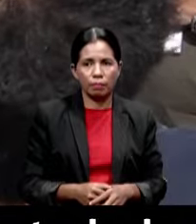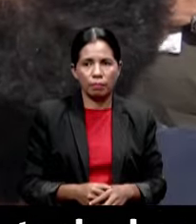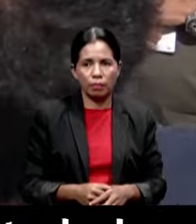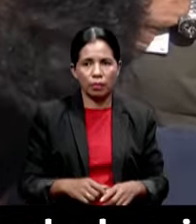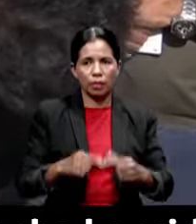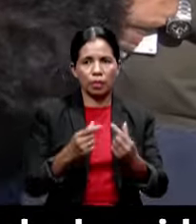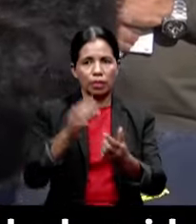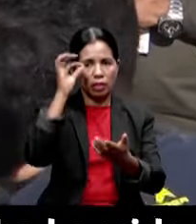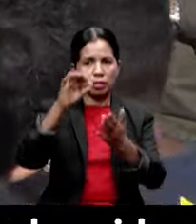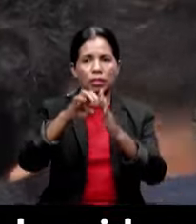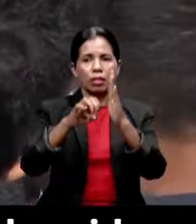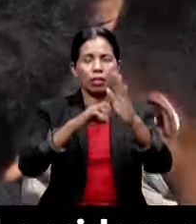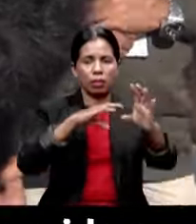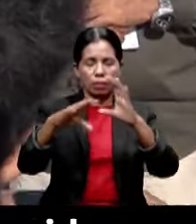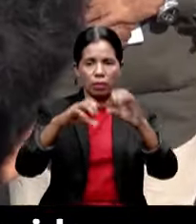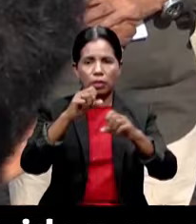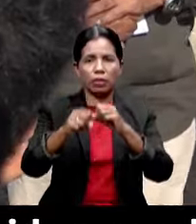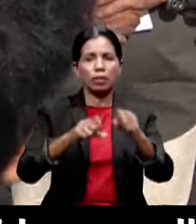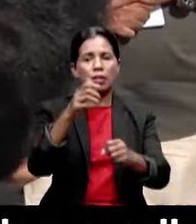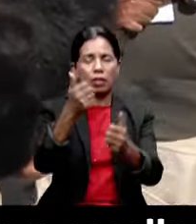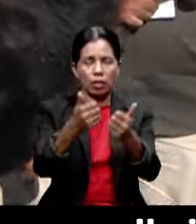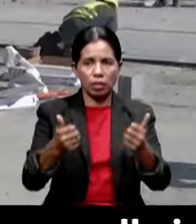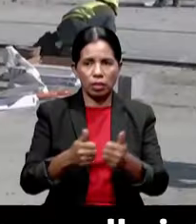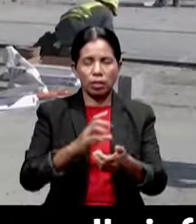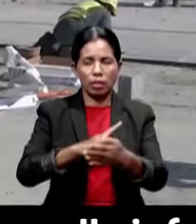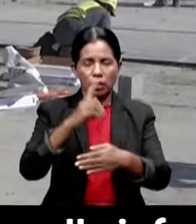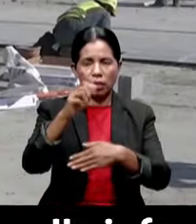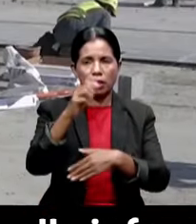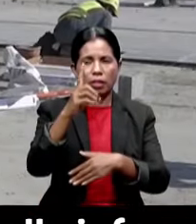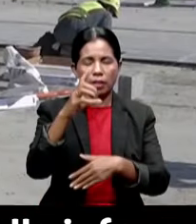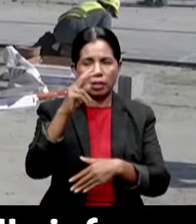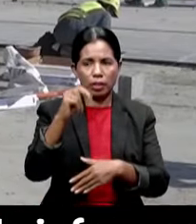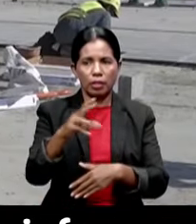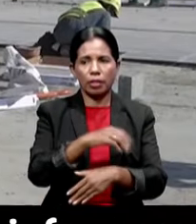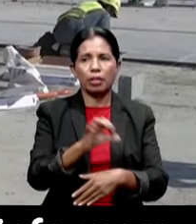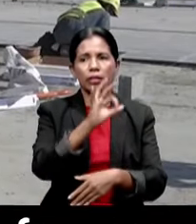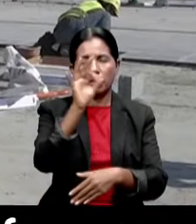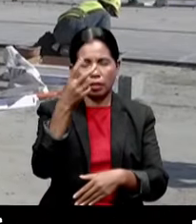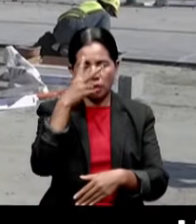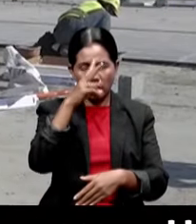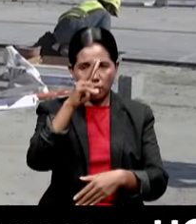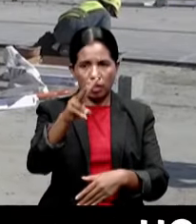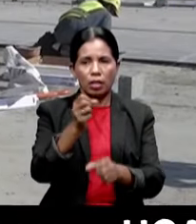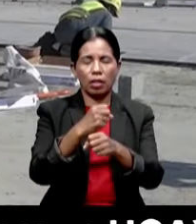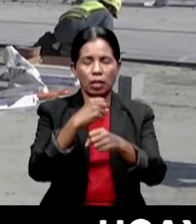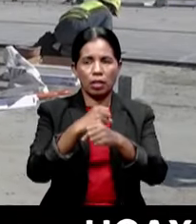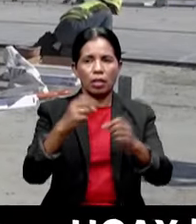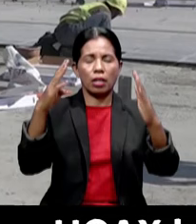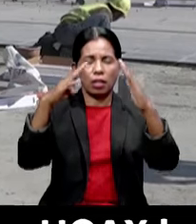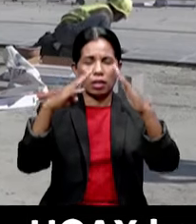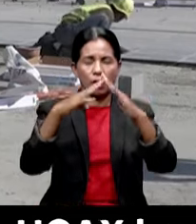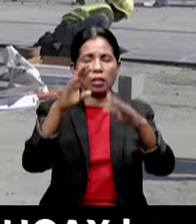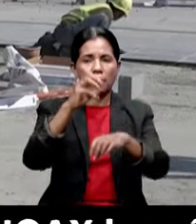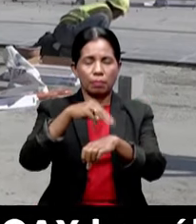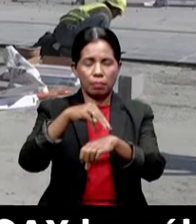Equipa o secretário de Estado de Comunicação Social no Agência de Desenvolvimento Nacional ADN, sexta, né? A observação da construção altar santo Tastolo,